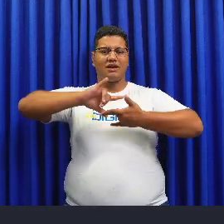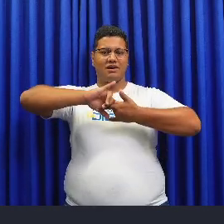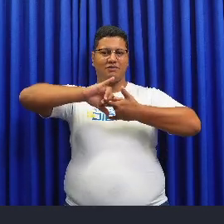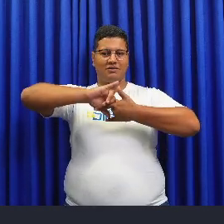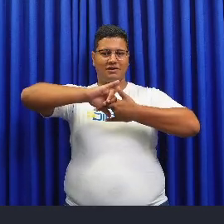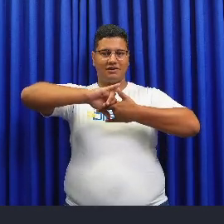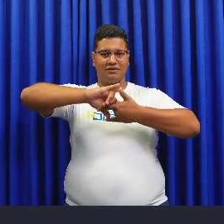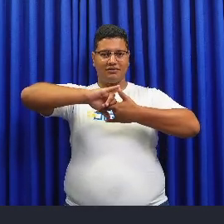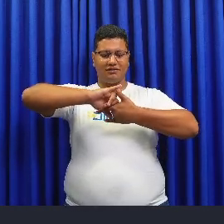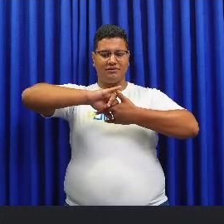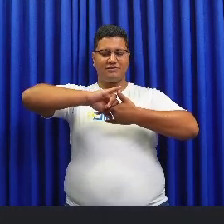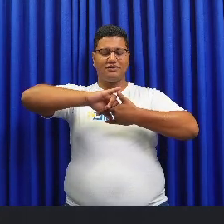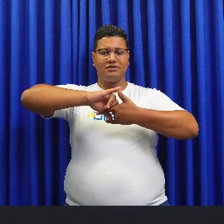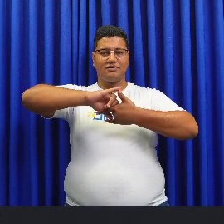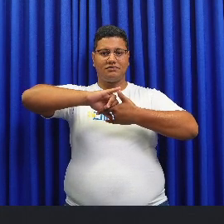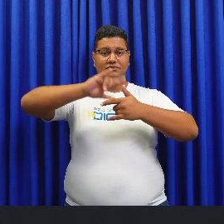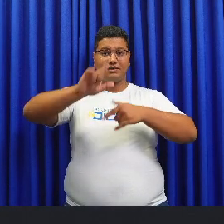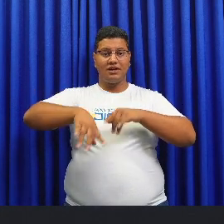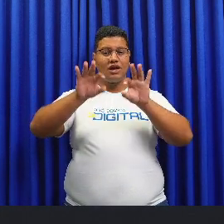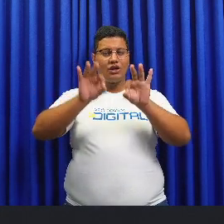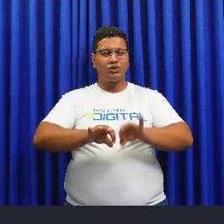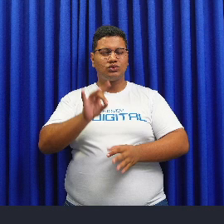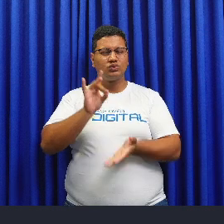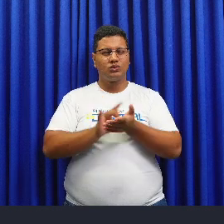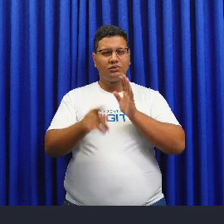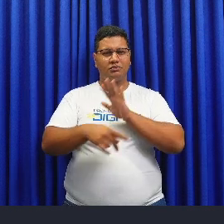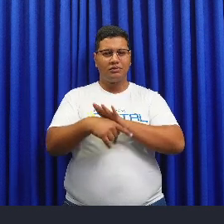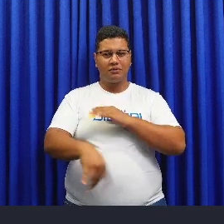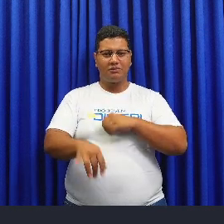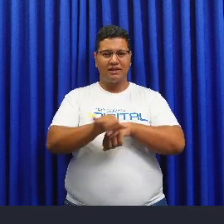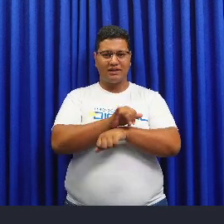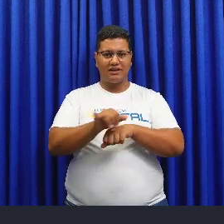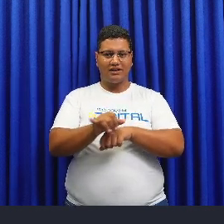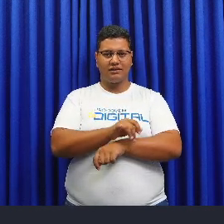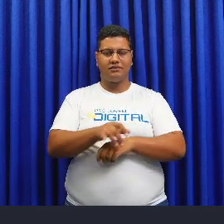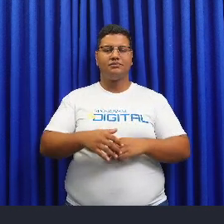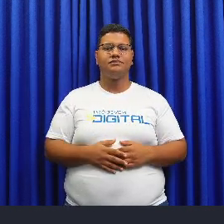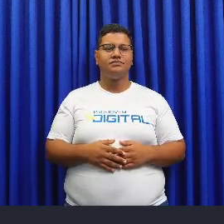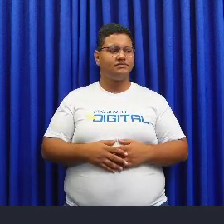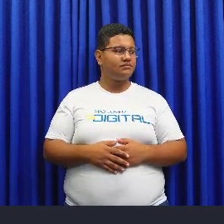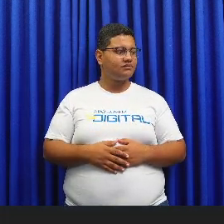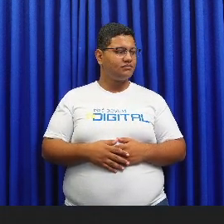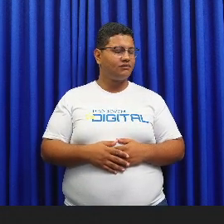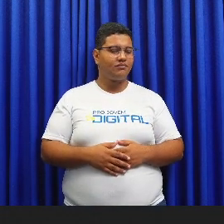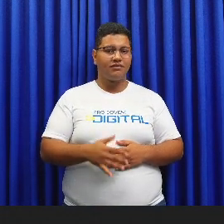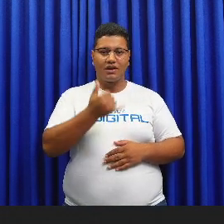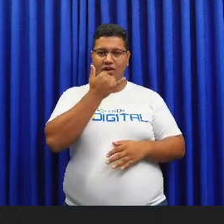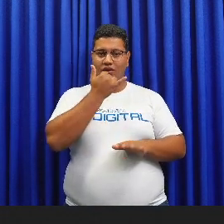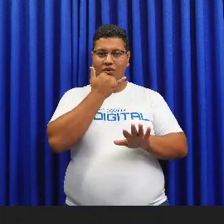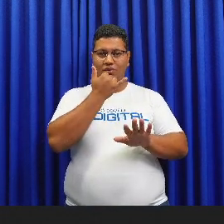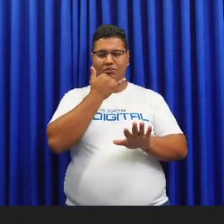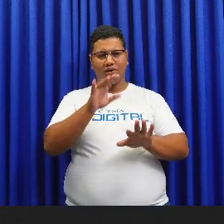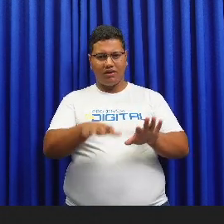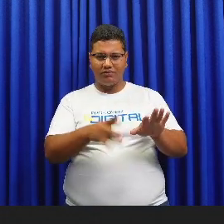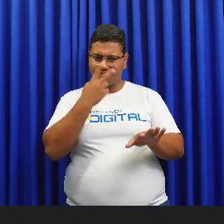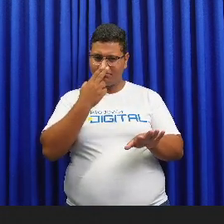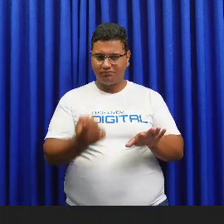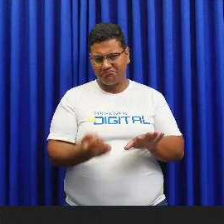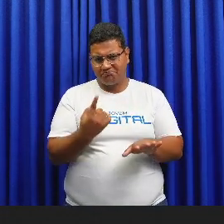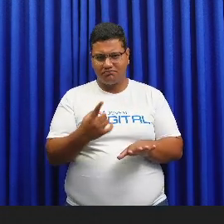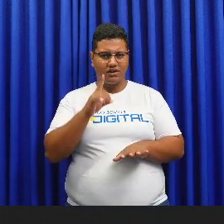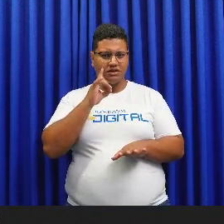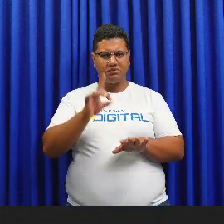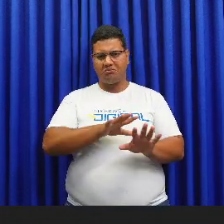Microsoft e são justamente ferramentas... Opa, Dia Mundial do Golfinho. Apareceu aqui alguma coisa para mim?